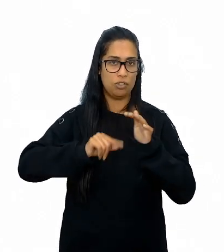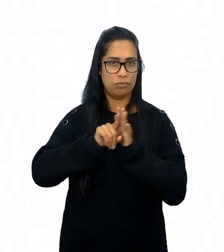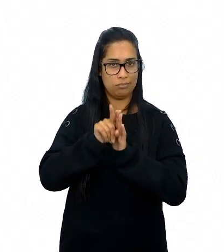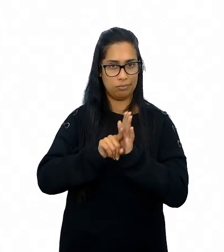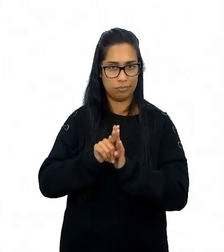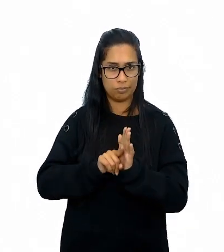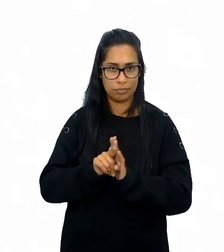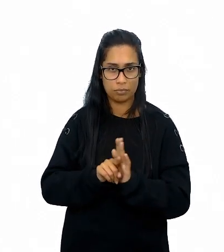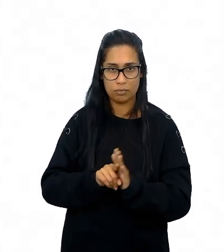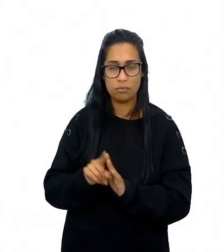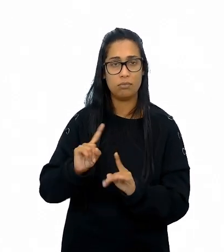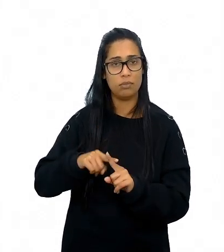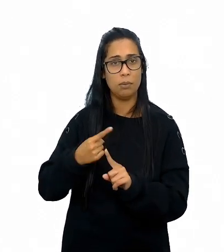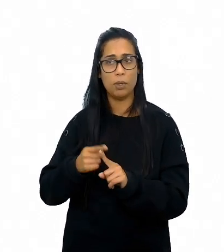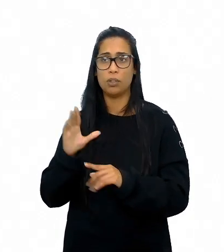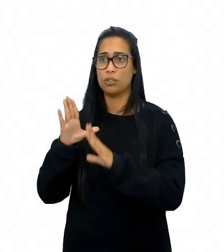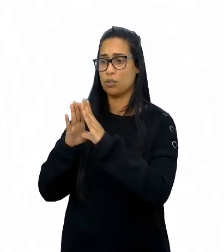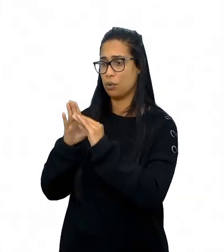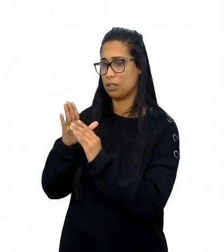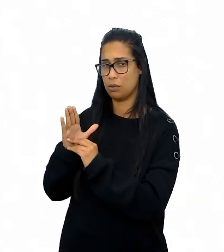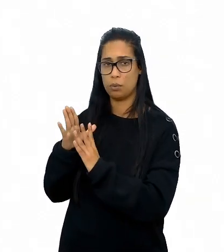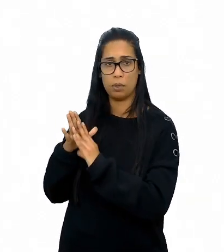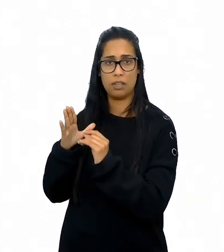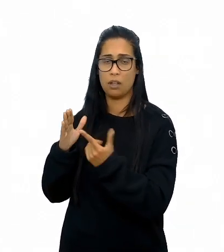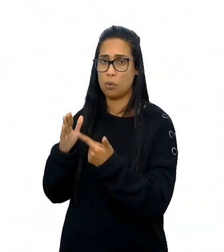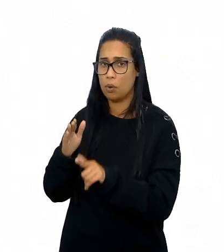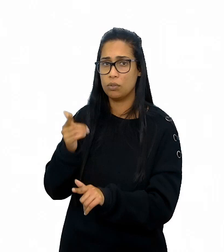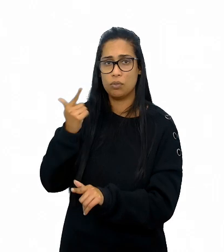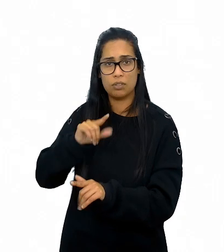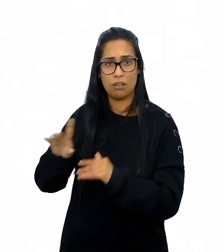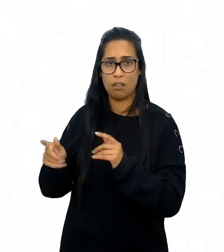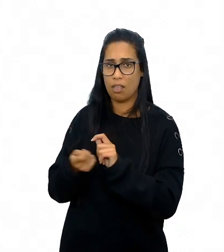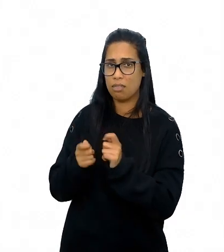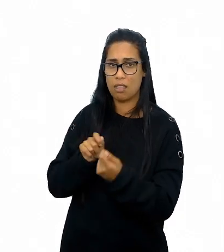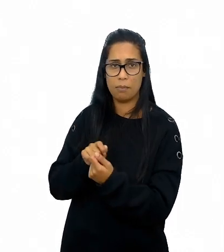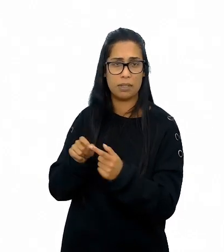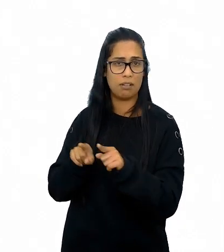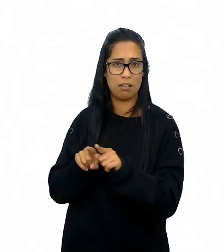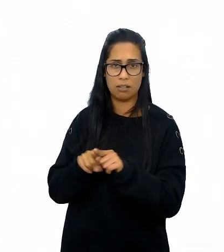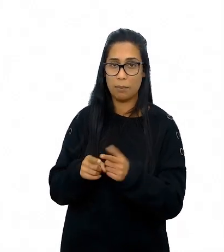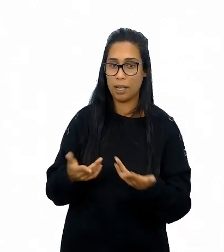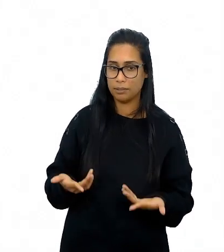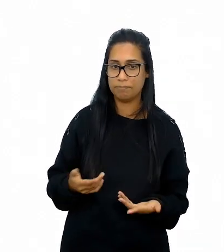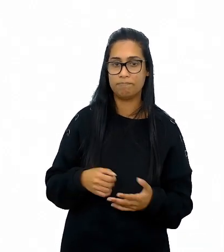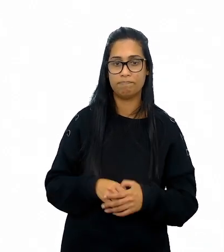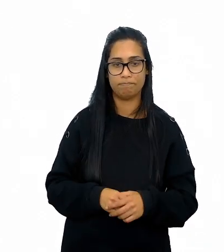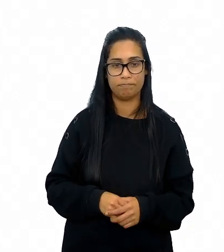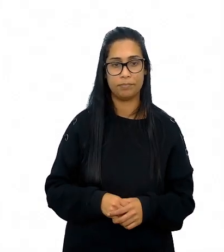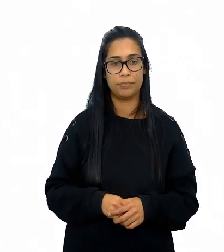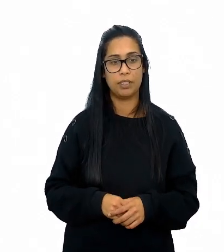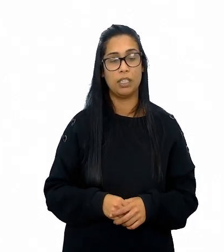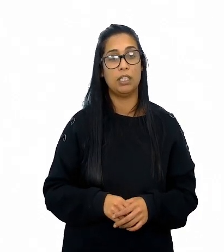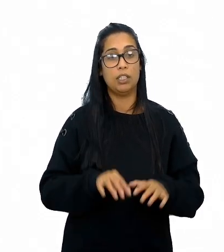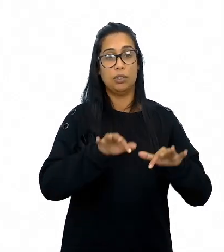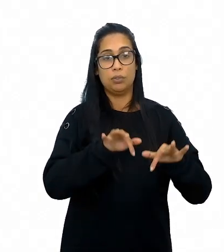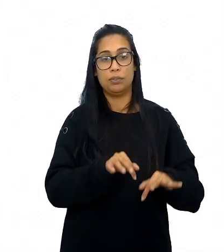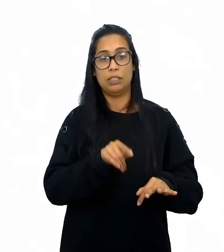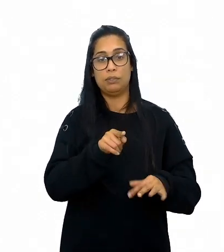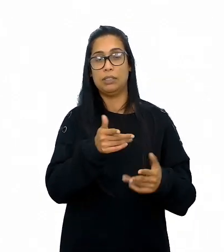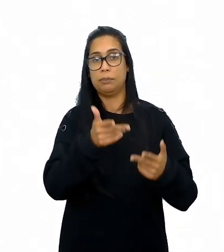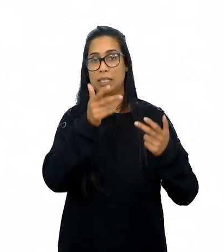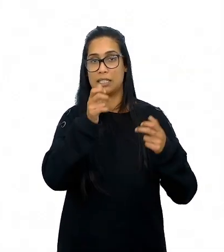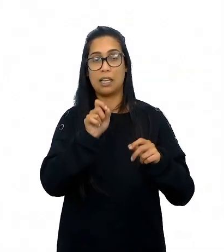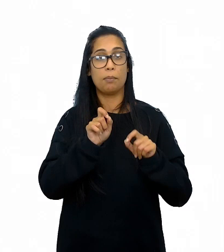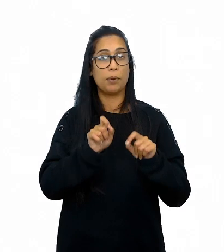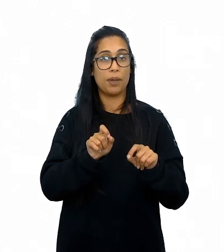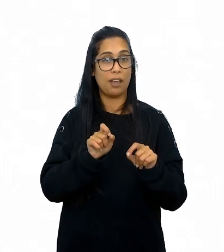trabalhando outros conteúdos procedimentais, conteúdos atitudinais. E aí, no final, quando a gente coloca na